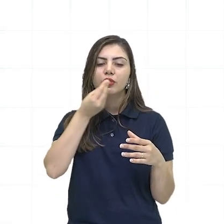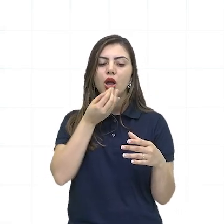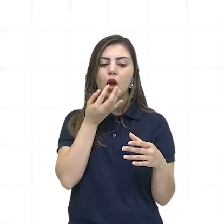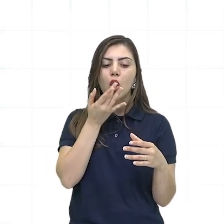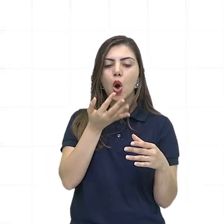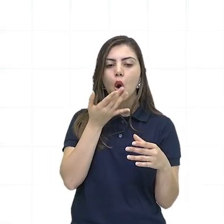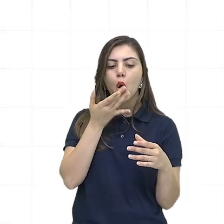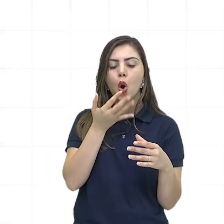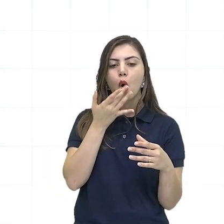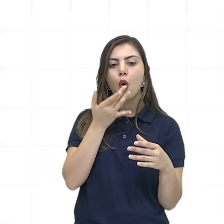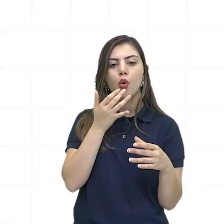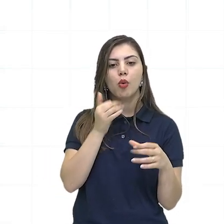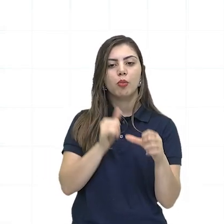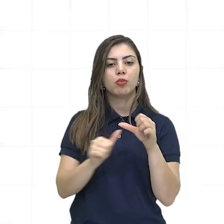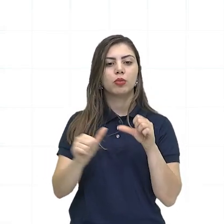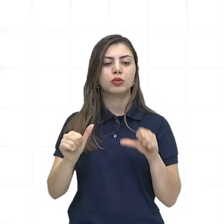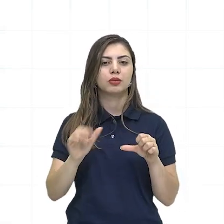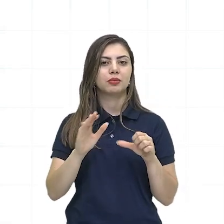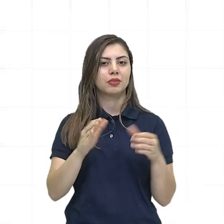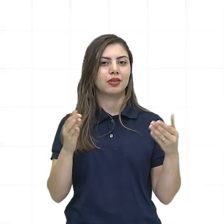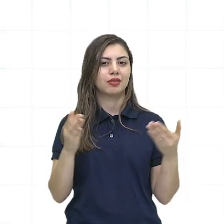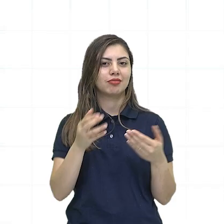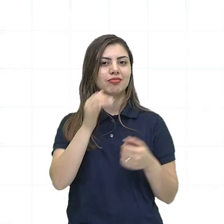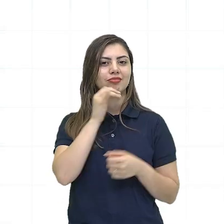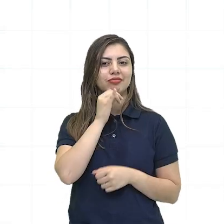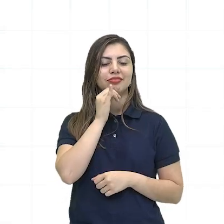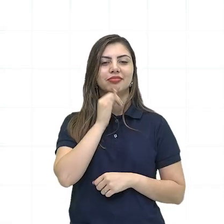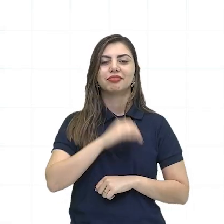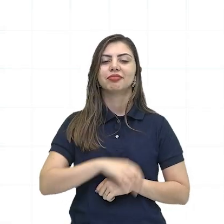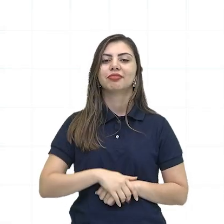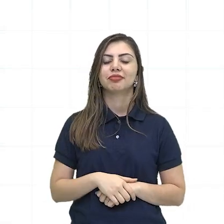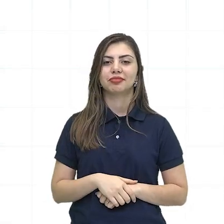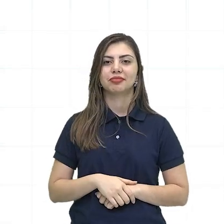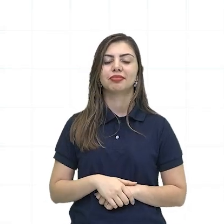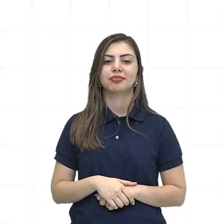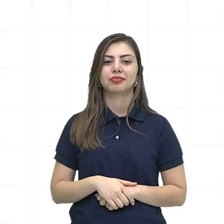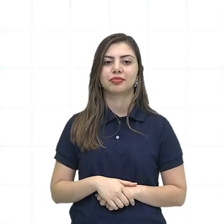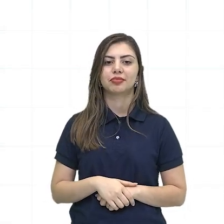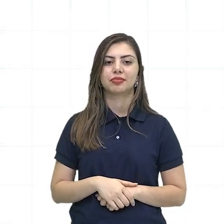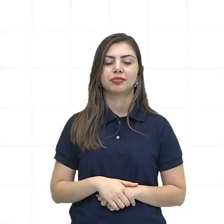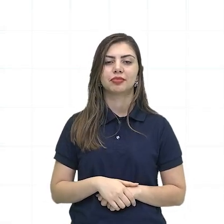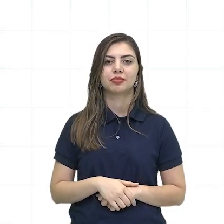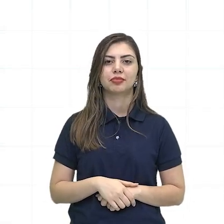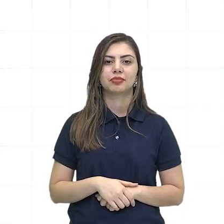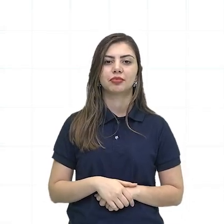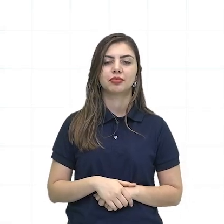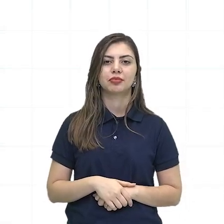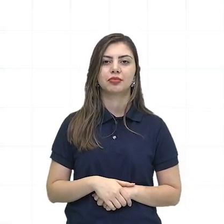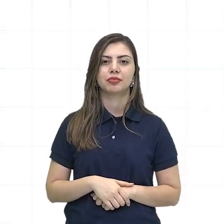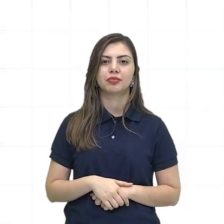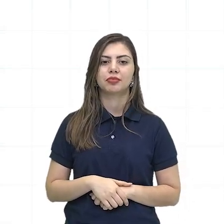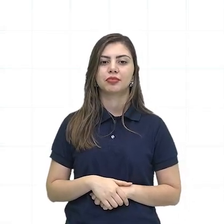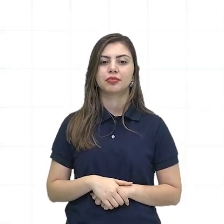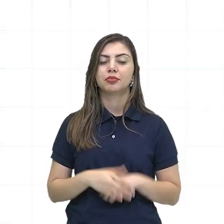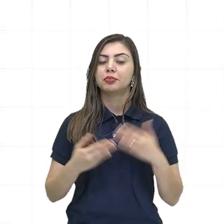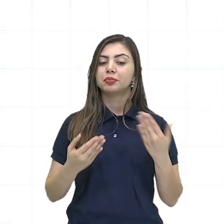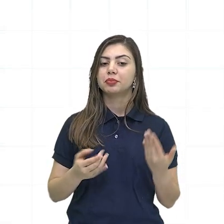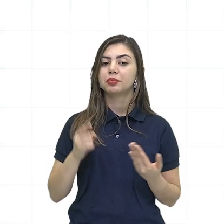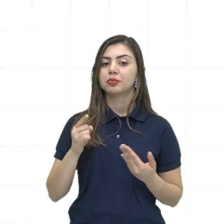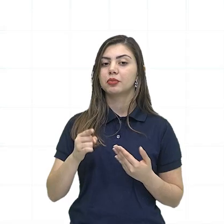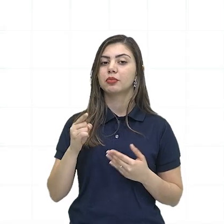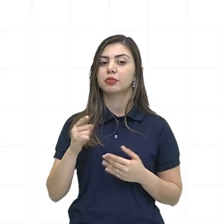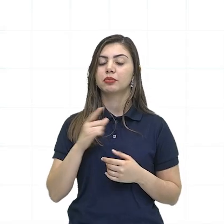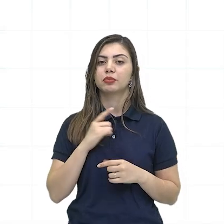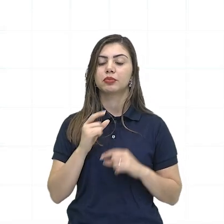aos alimentos, né? Mas vamos conhecer mais alguns exemplos, além da reação de Maillard, né? Esta